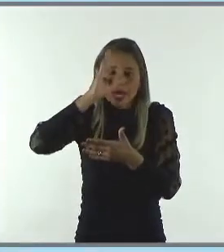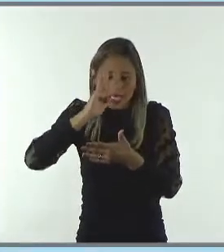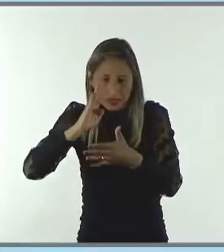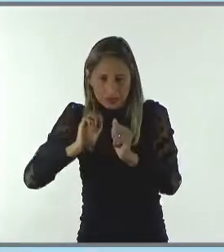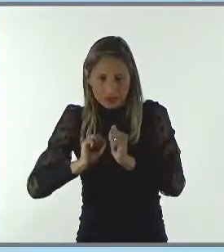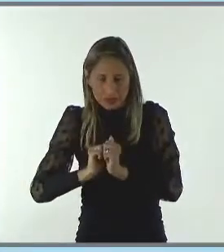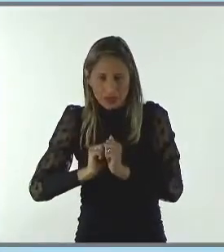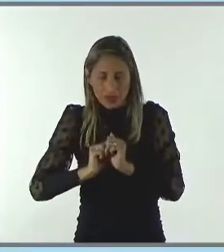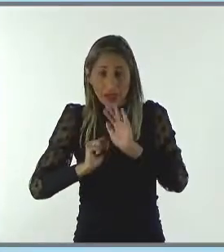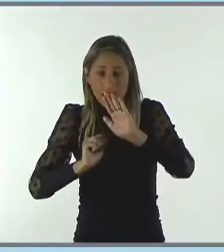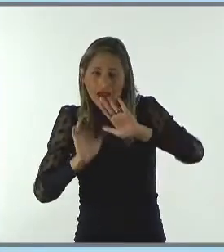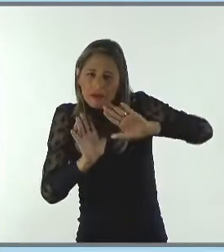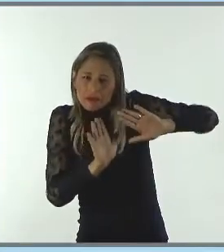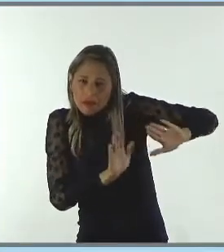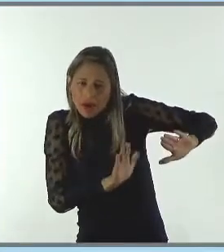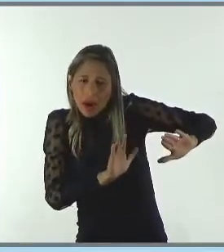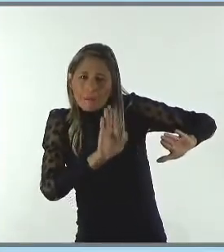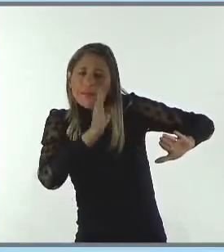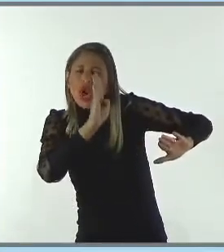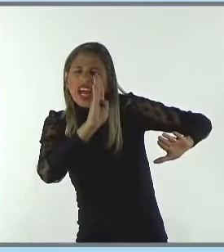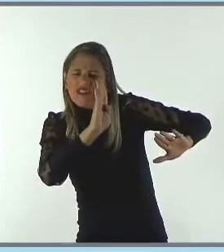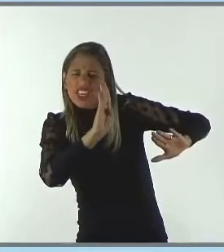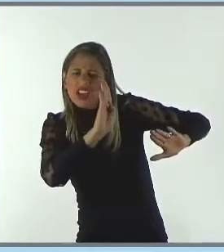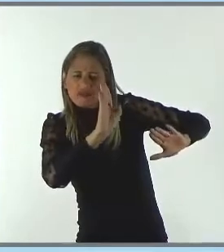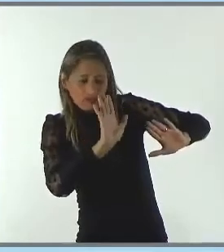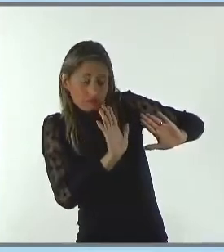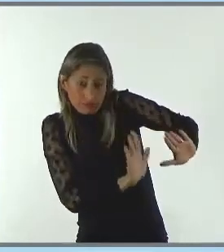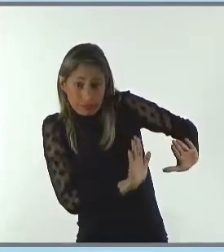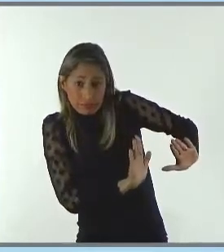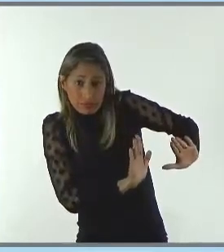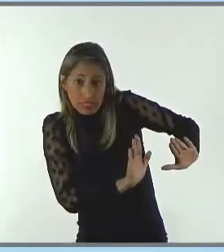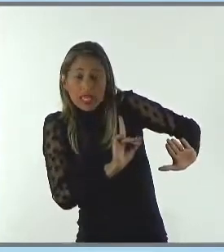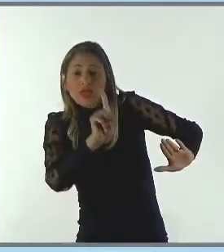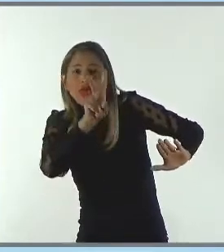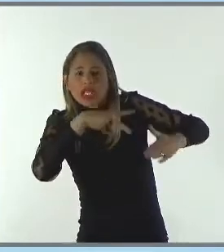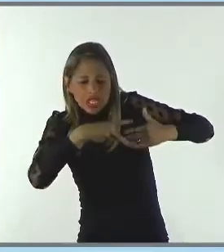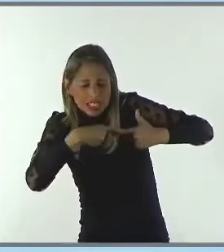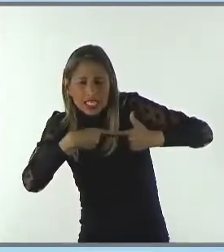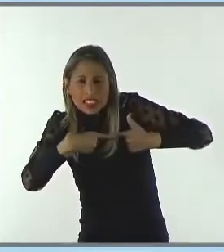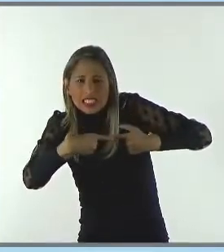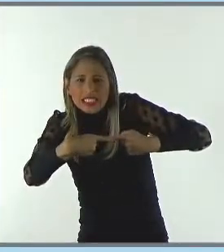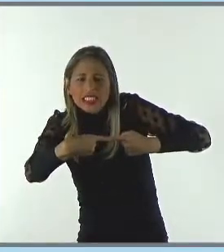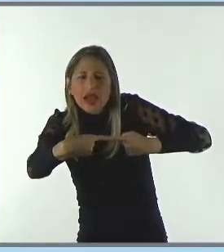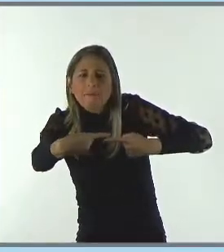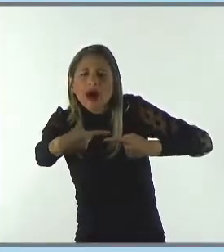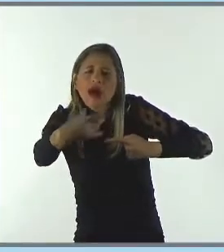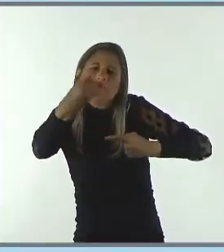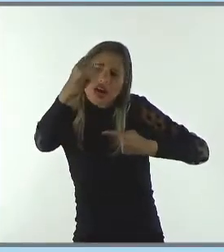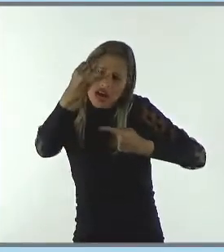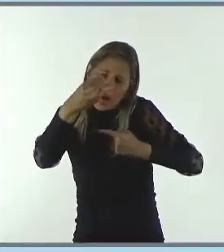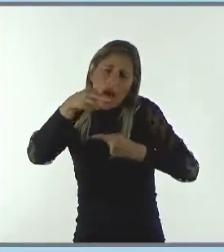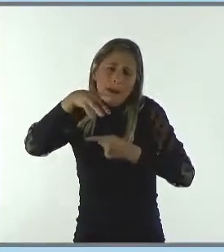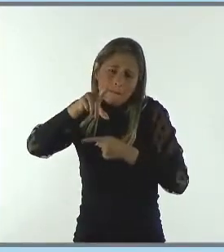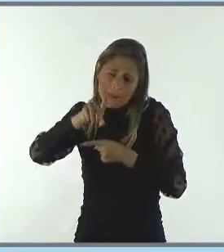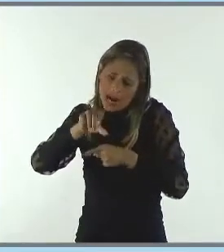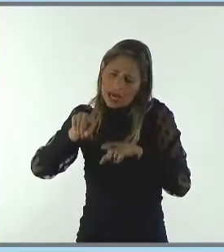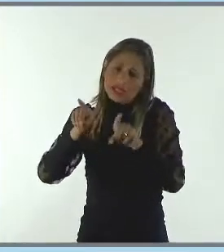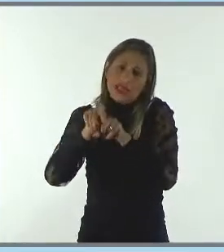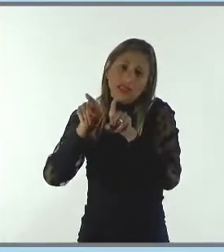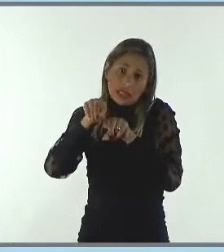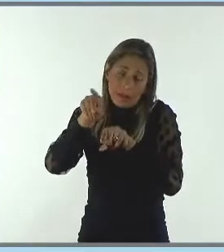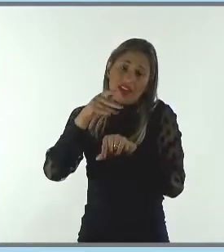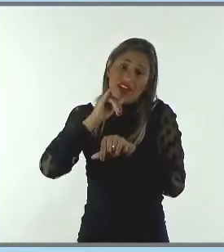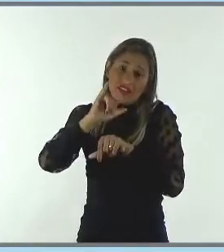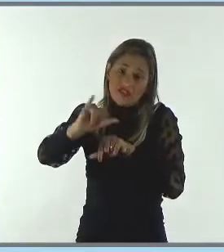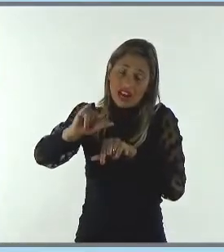Deixo de lado um pouco o aspecto biográfico. Eu acho que ao longo da semana outras pessoas vão falar sobre isso. A própria Masa vai enunciar